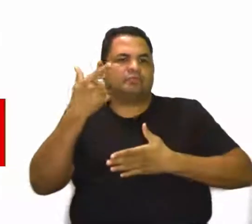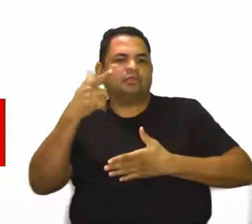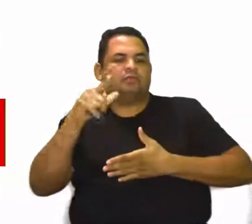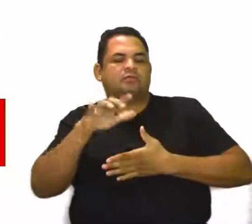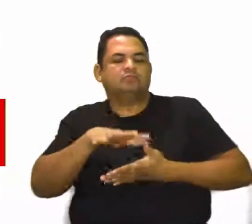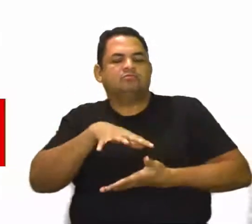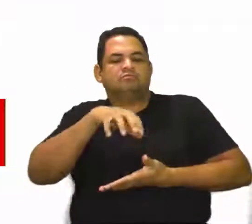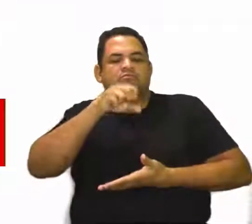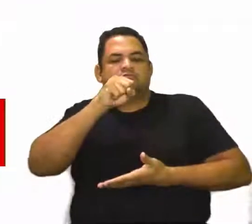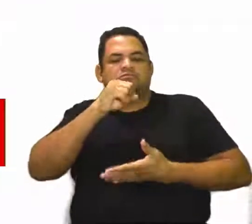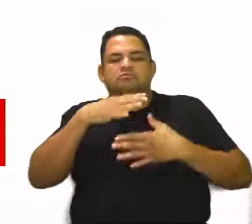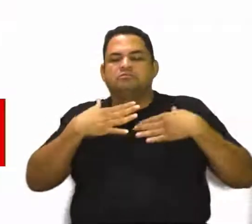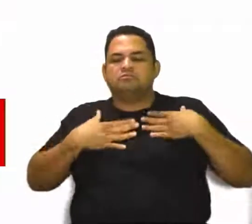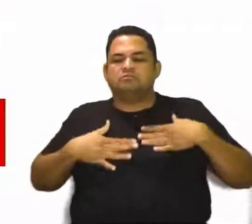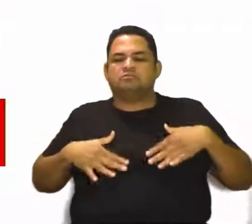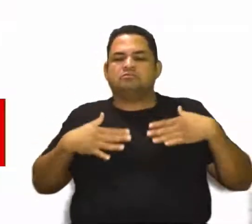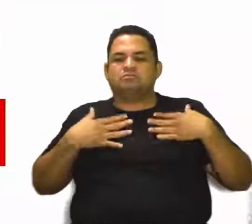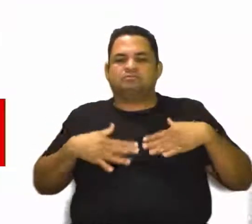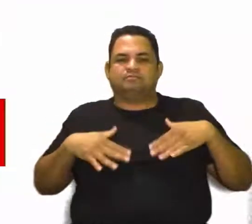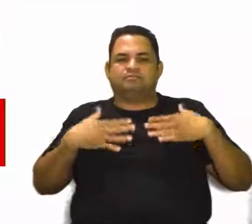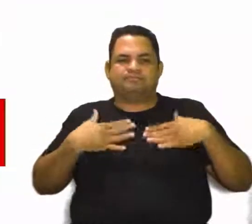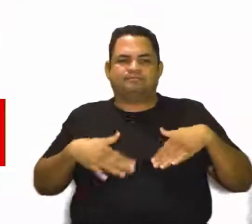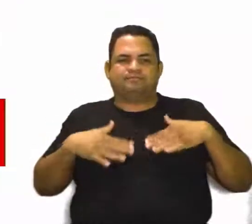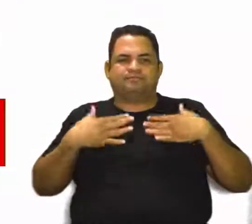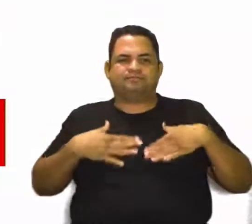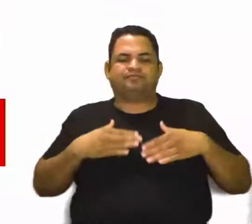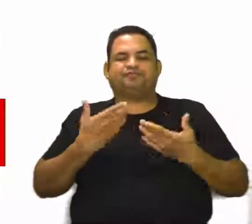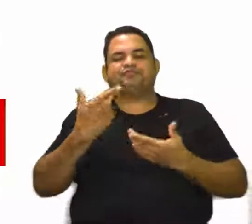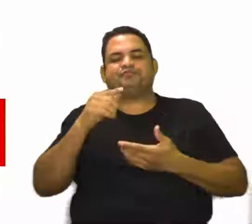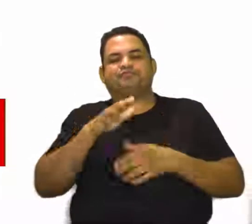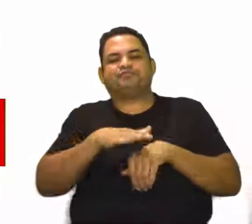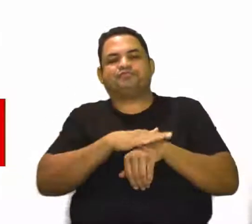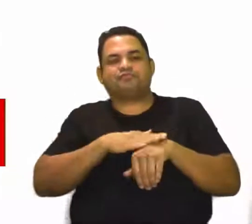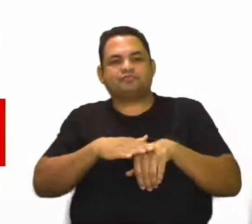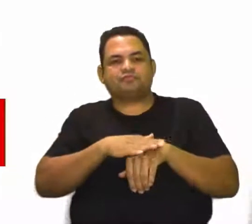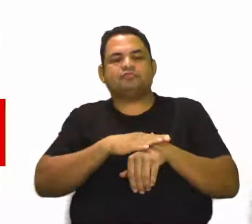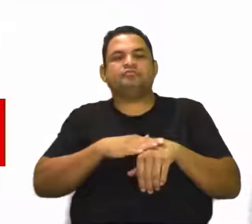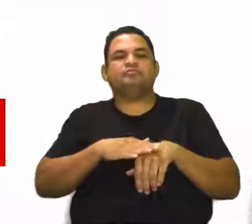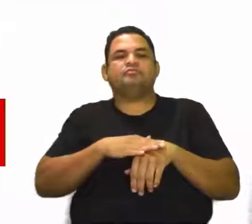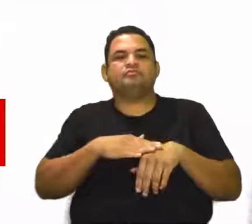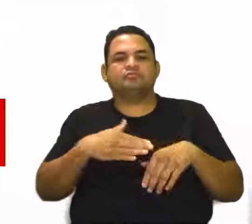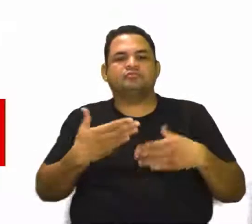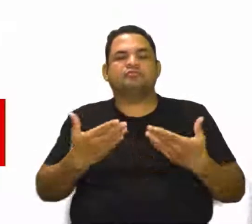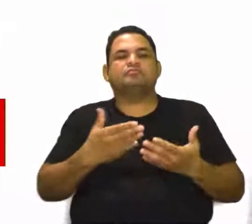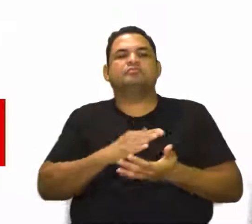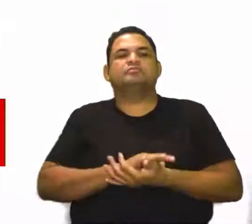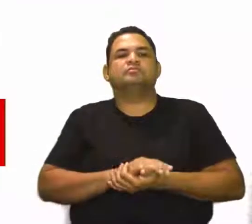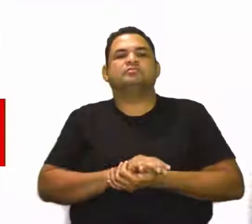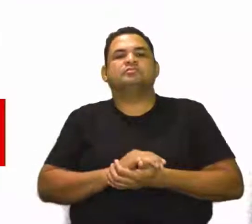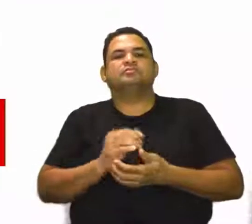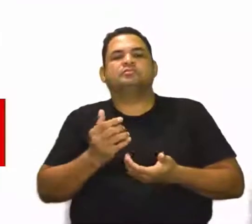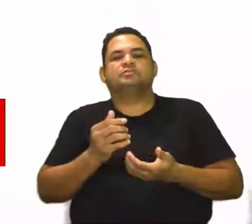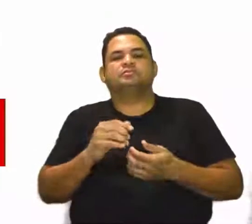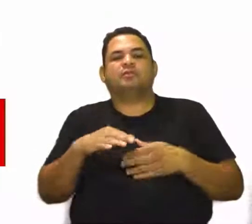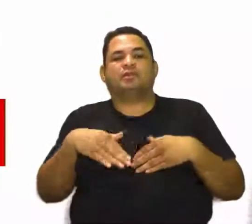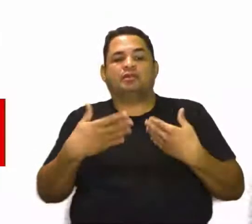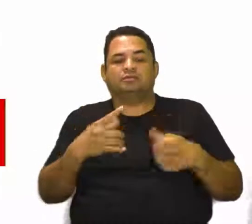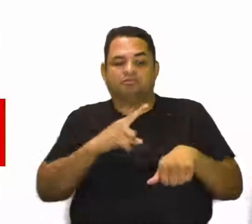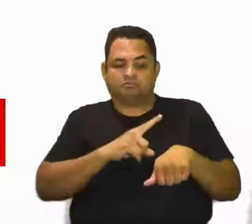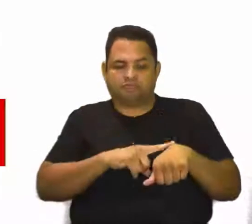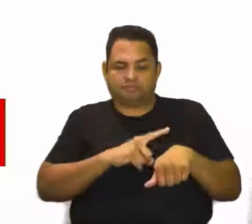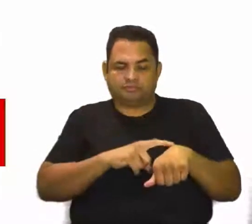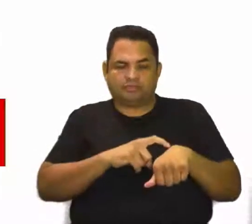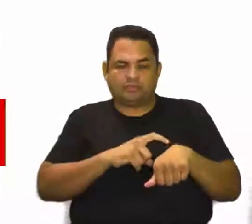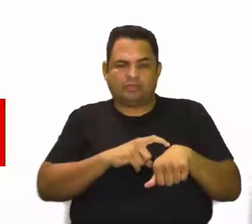respirar tranquilamente. Então eu vou conseguir conversar enquanto que eu realizo meu exercício. Então naquele momento